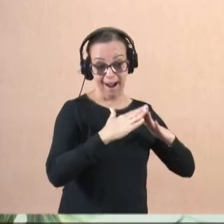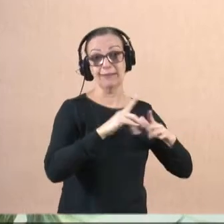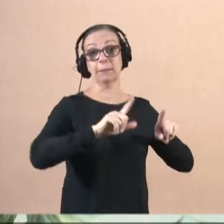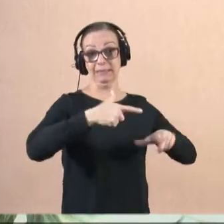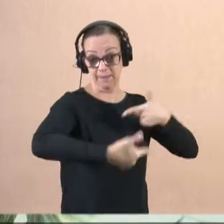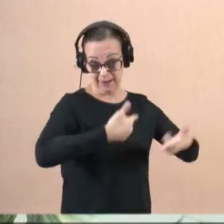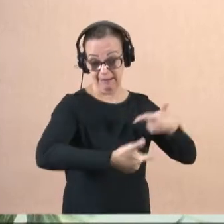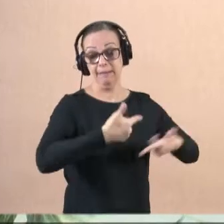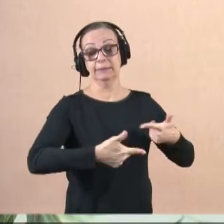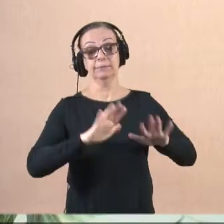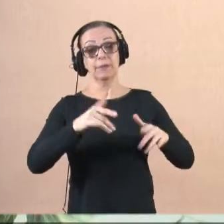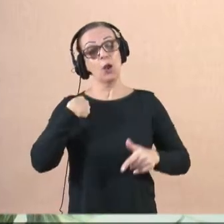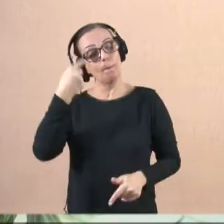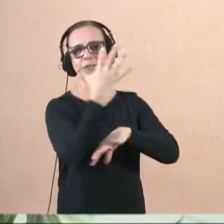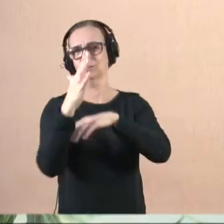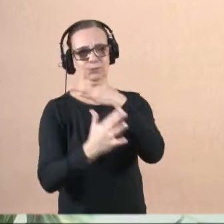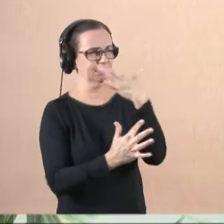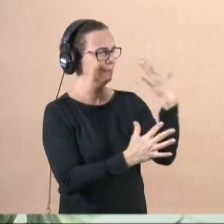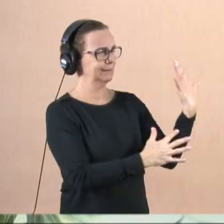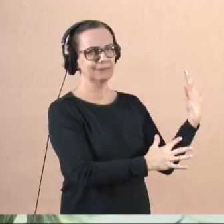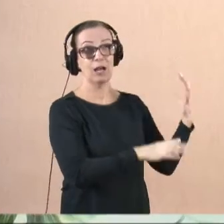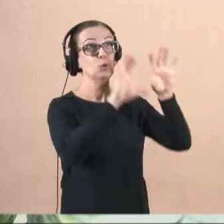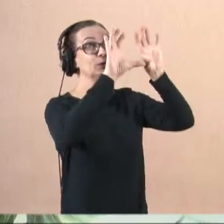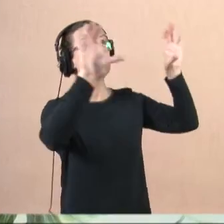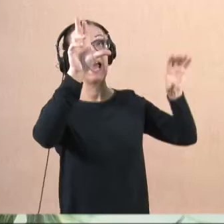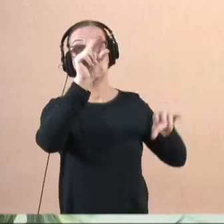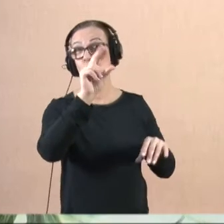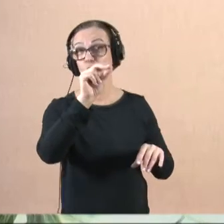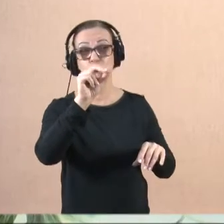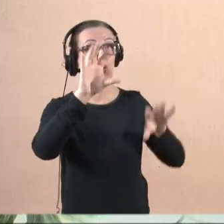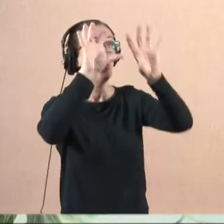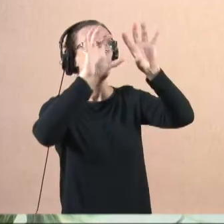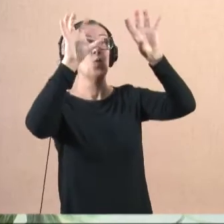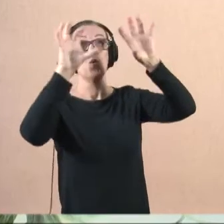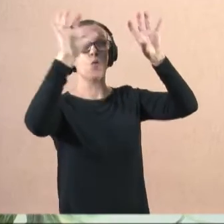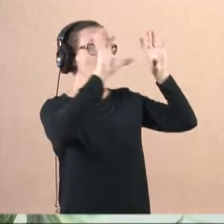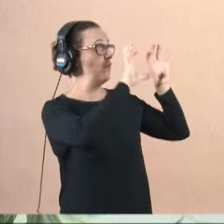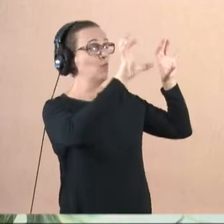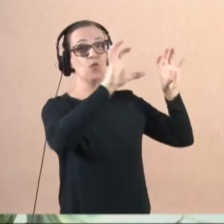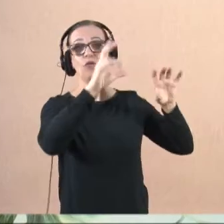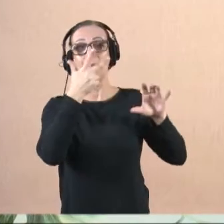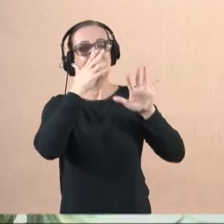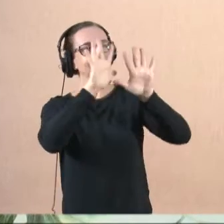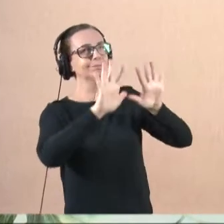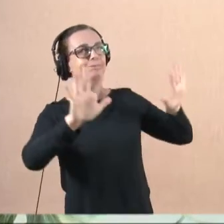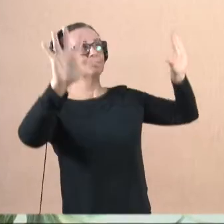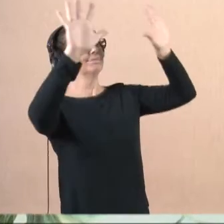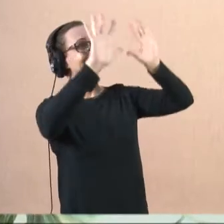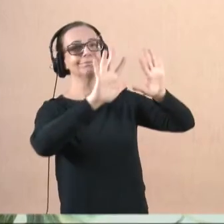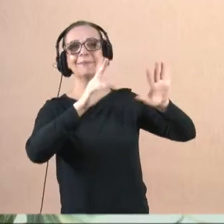o que penso do brasil é céu azul e as nuvens tão lindas como uma paisagem de